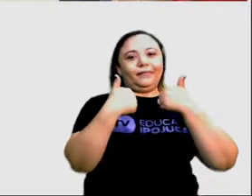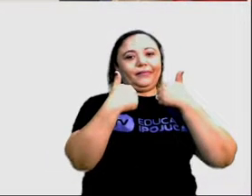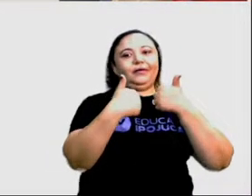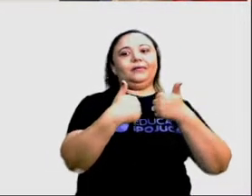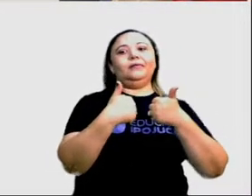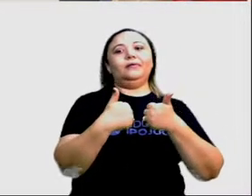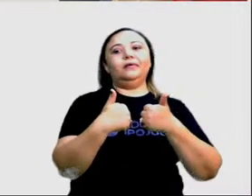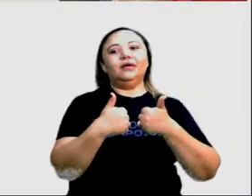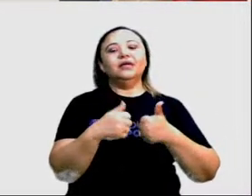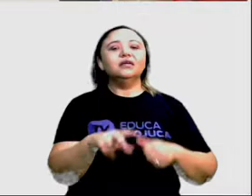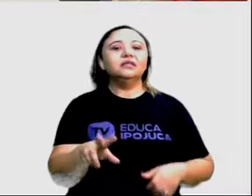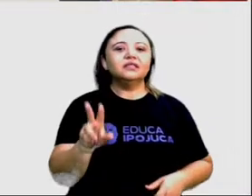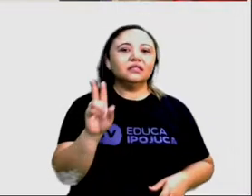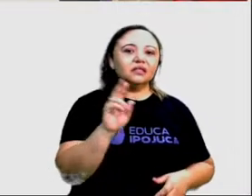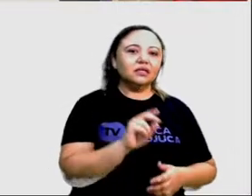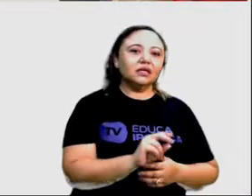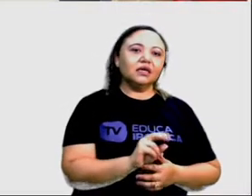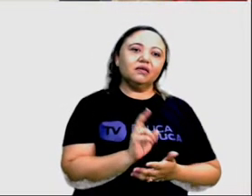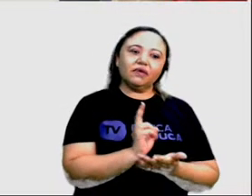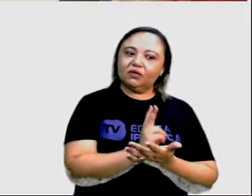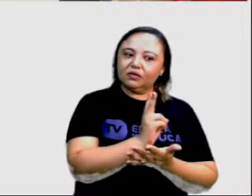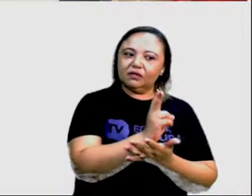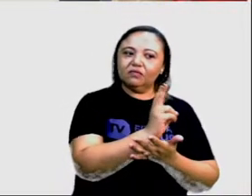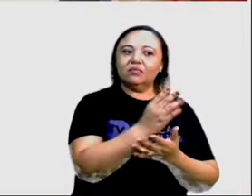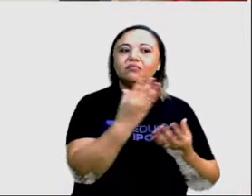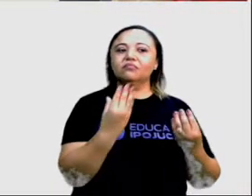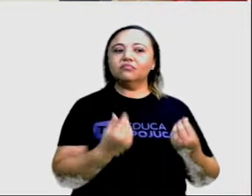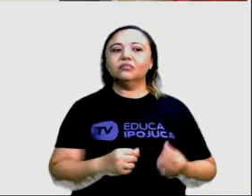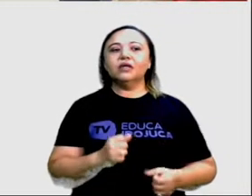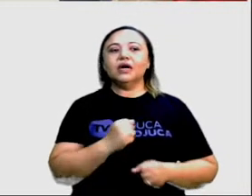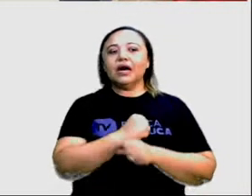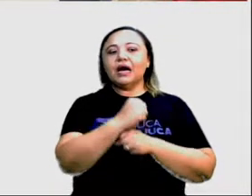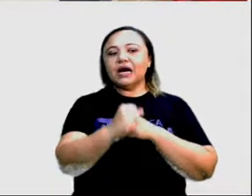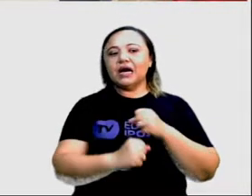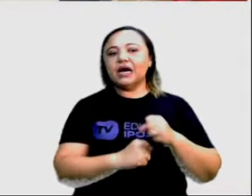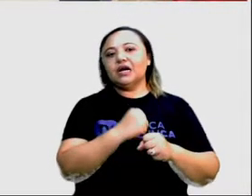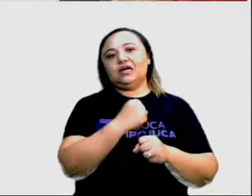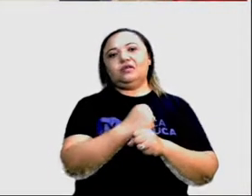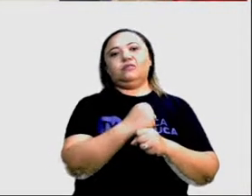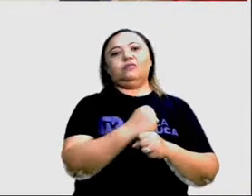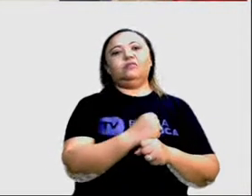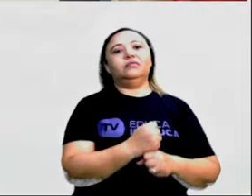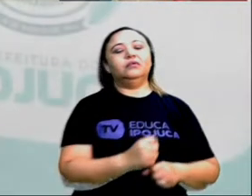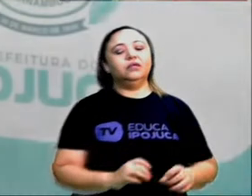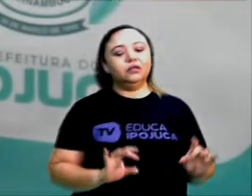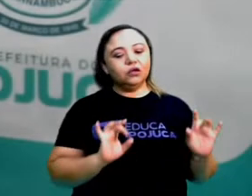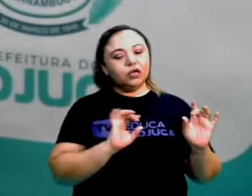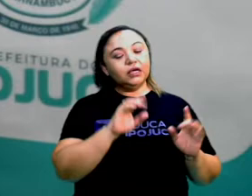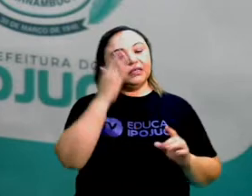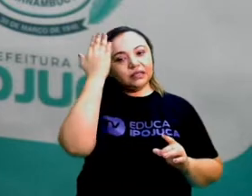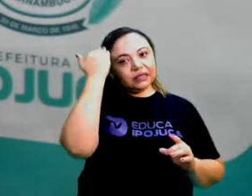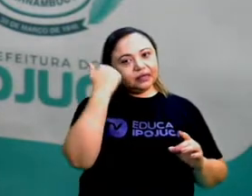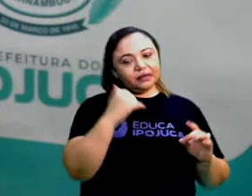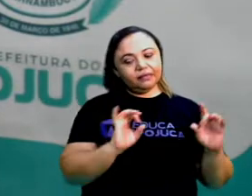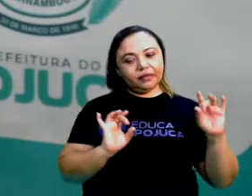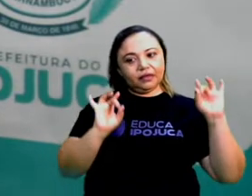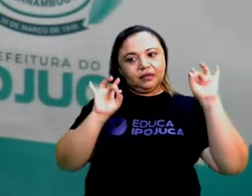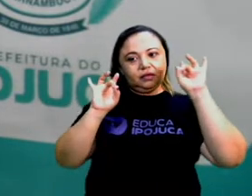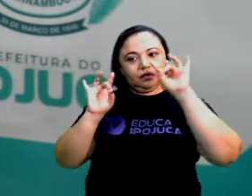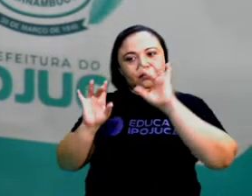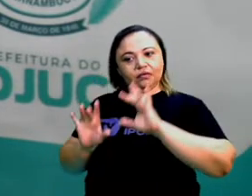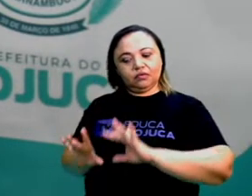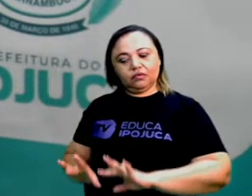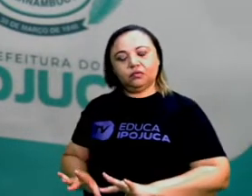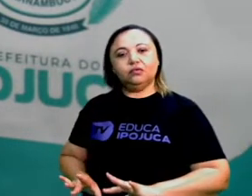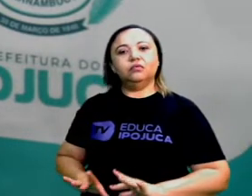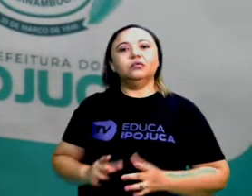útil mais longa e, por fim, definir a forma de descarte, é o que tia falou. Eu vou usar até quando aquele produto?